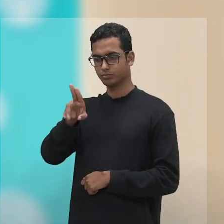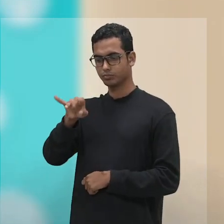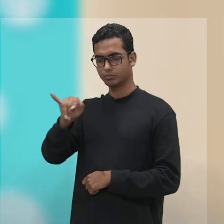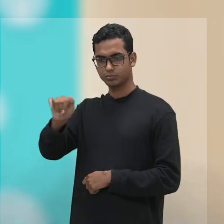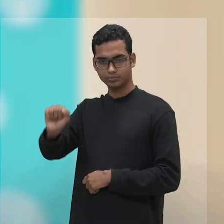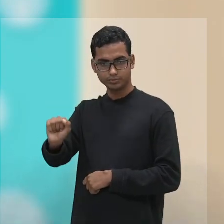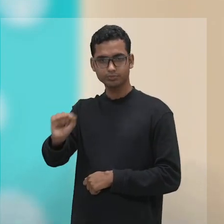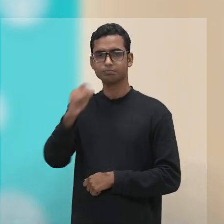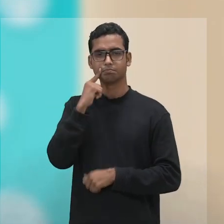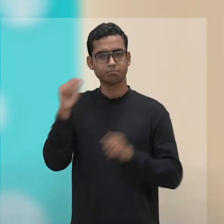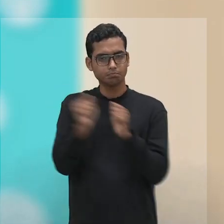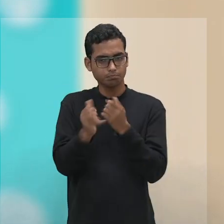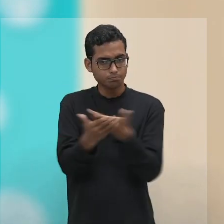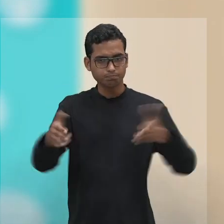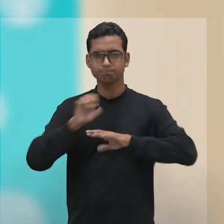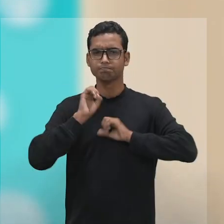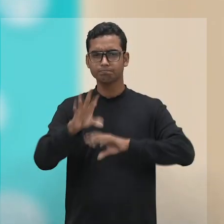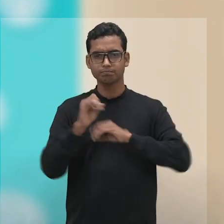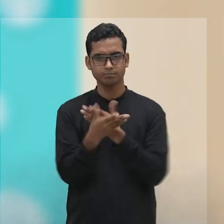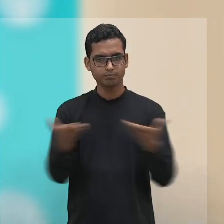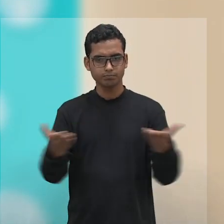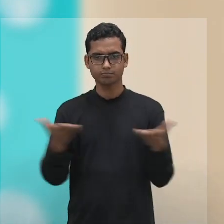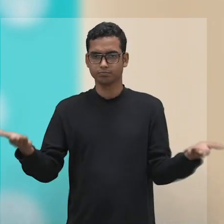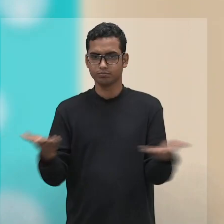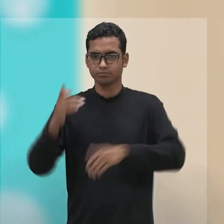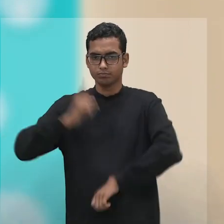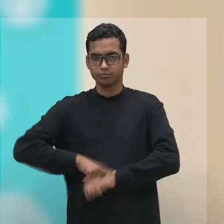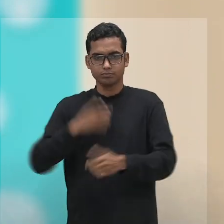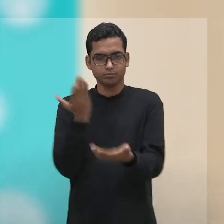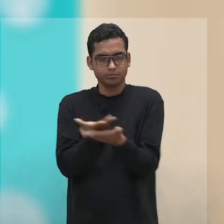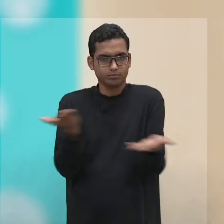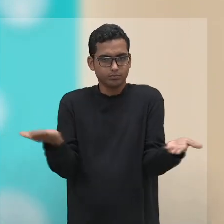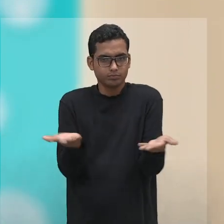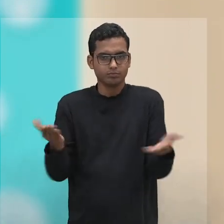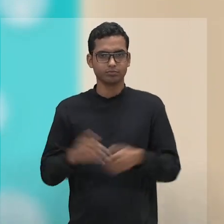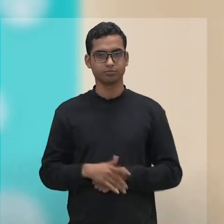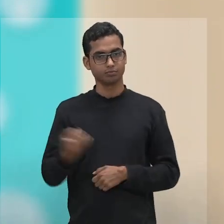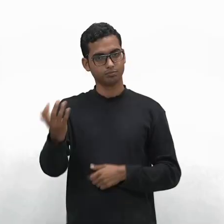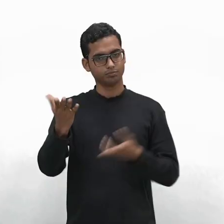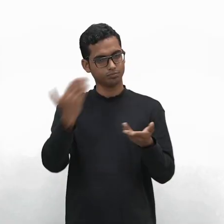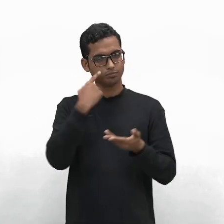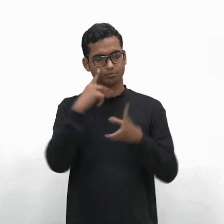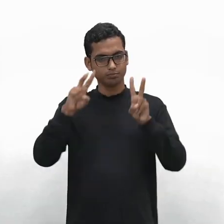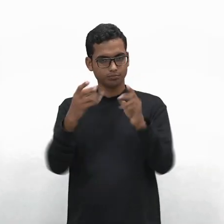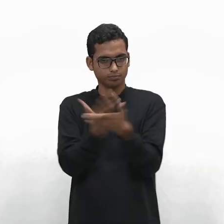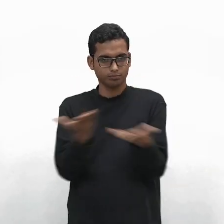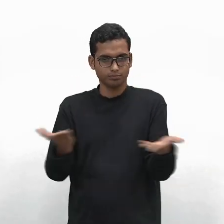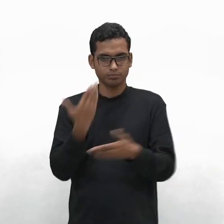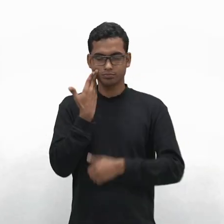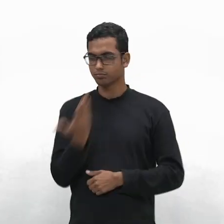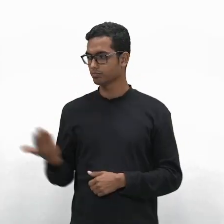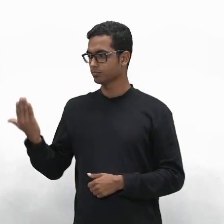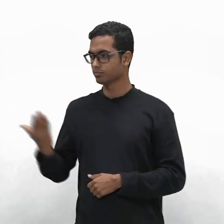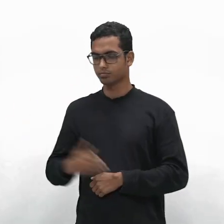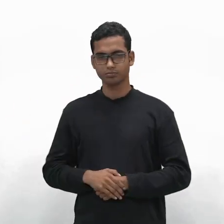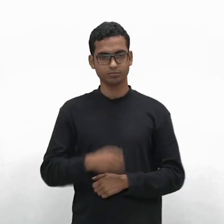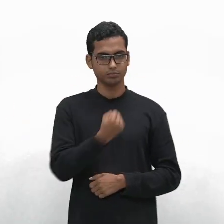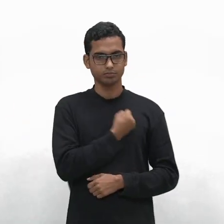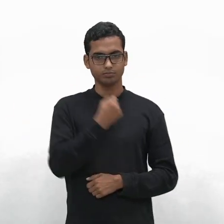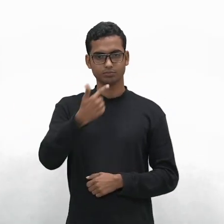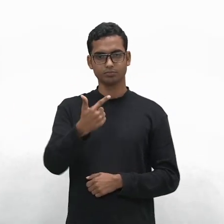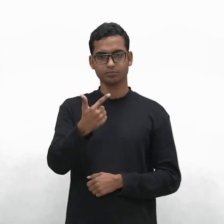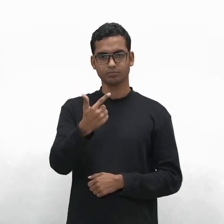vou estar com vocês nesse momento da nossa aula de hoje. Vamos ver? Então, a nossa aula